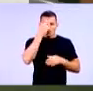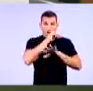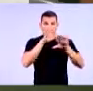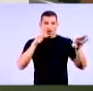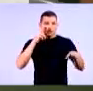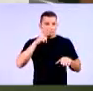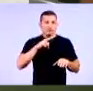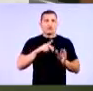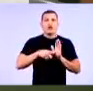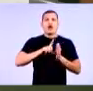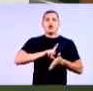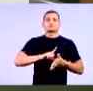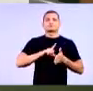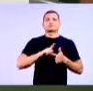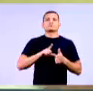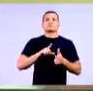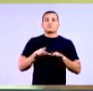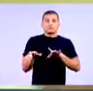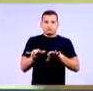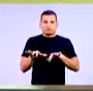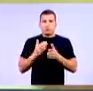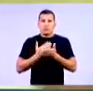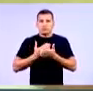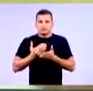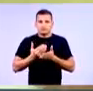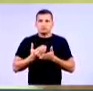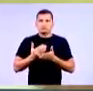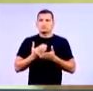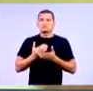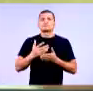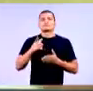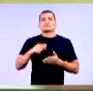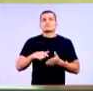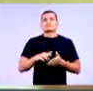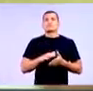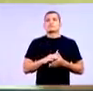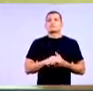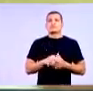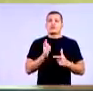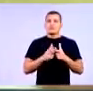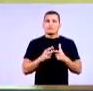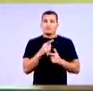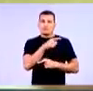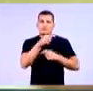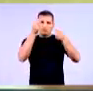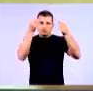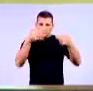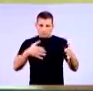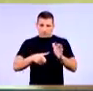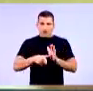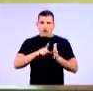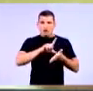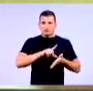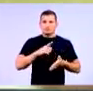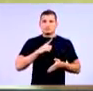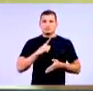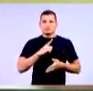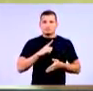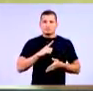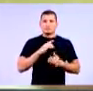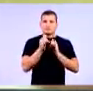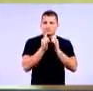de desenvolver, né? Isso. Né? Porque, como você explicou anteriormente, nós temos